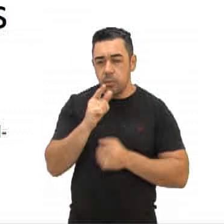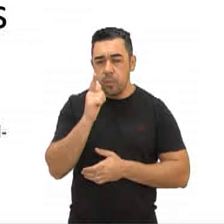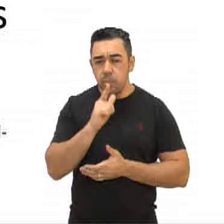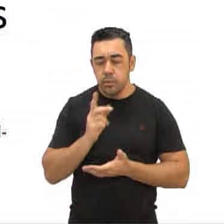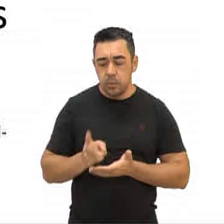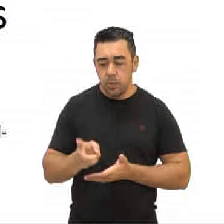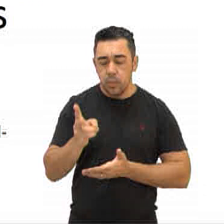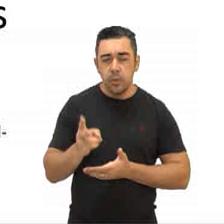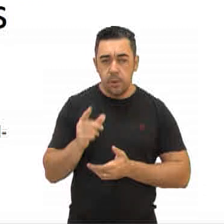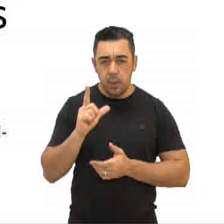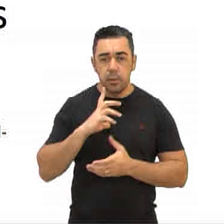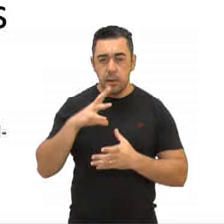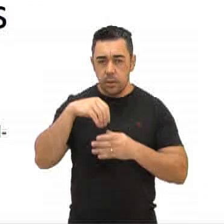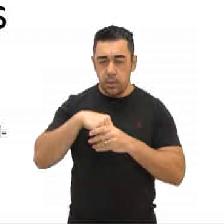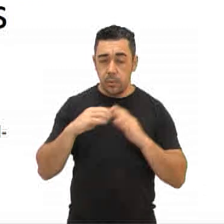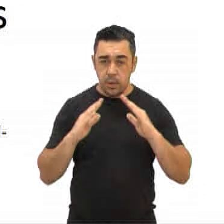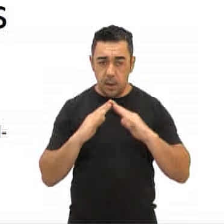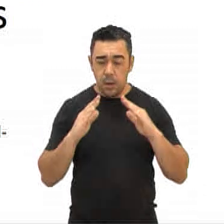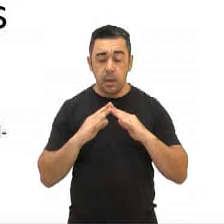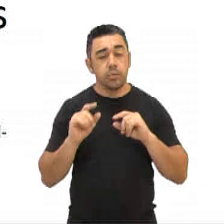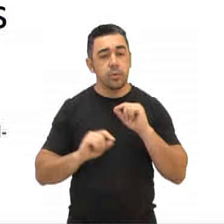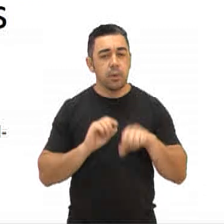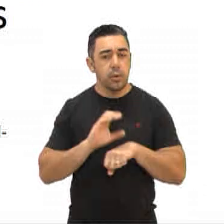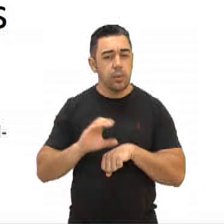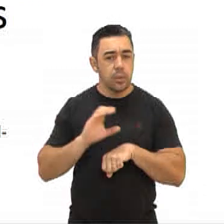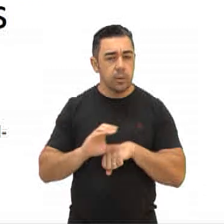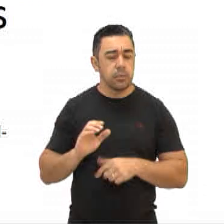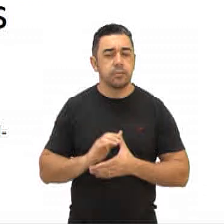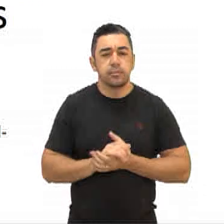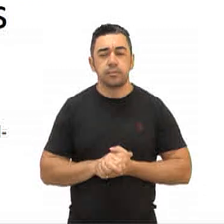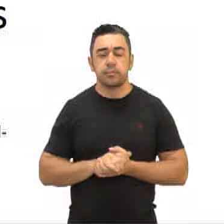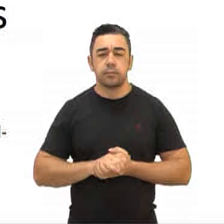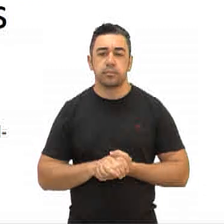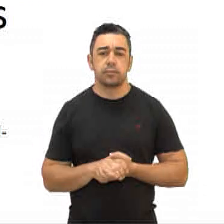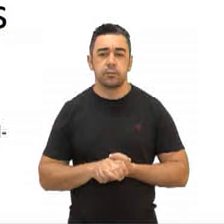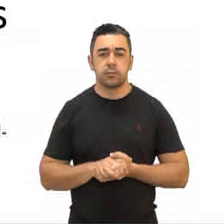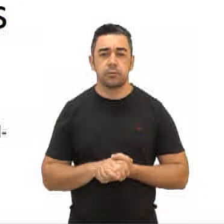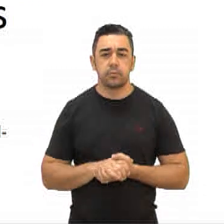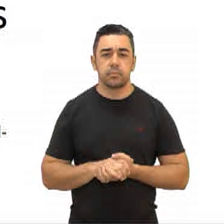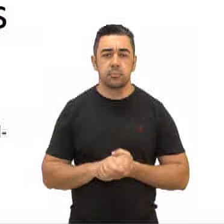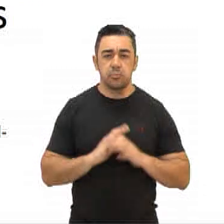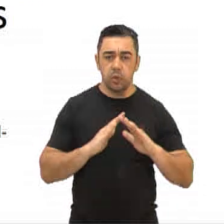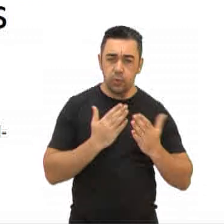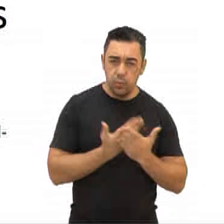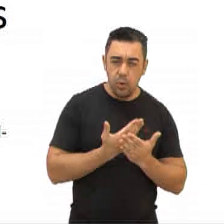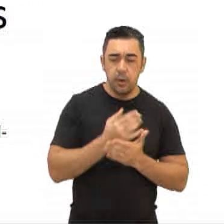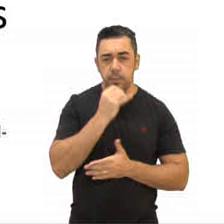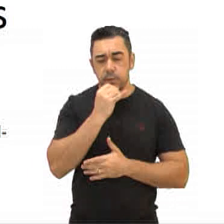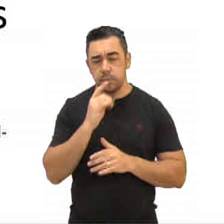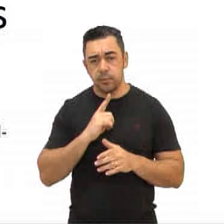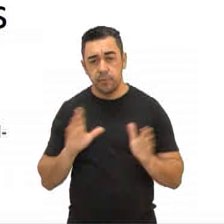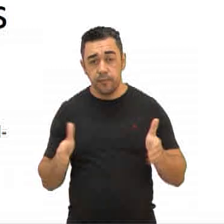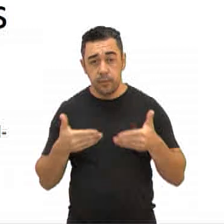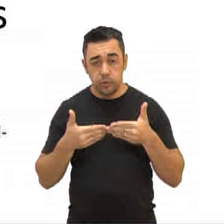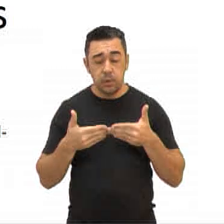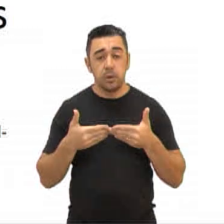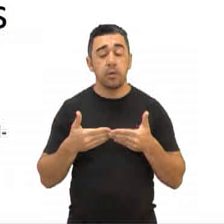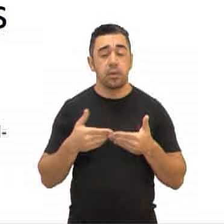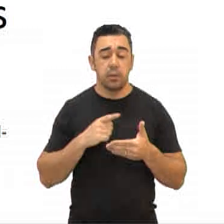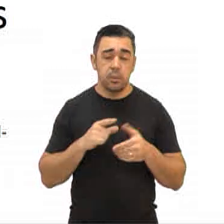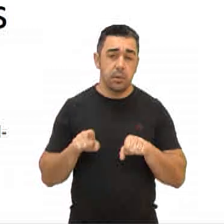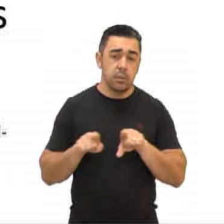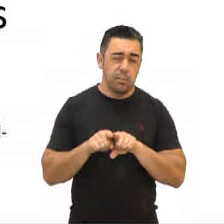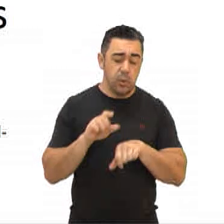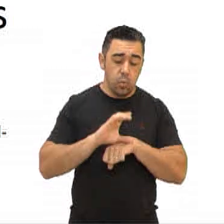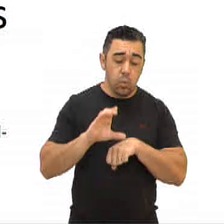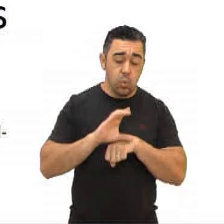o curso em casa enquanto os centros educativos permanecem cerrados e que o curso escolar